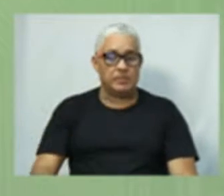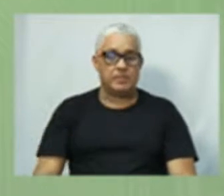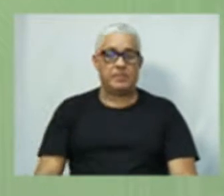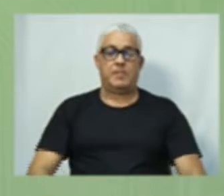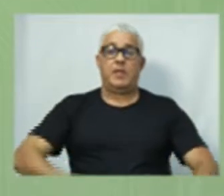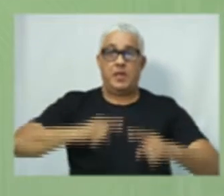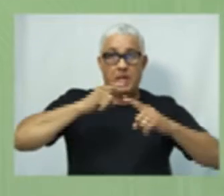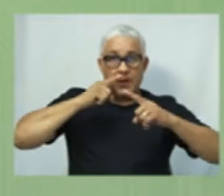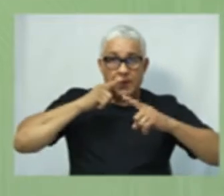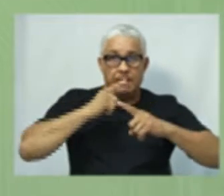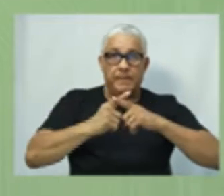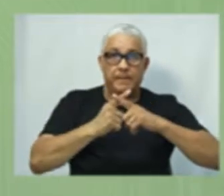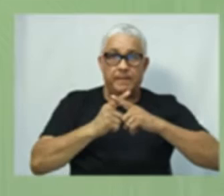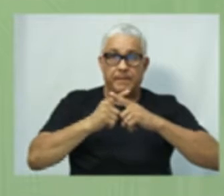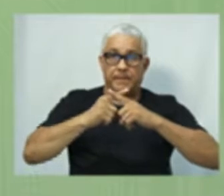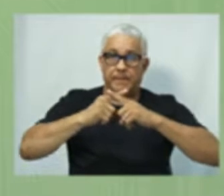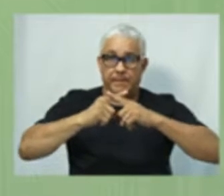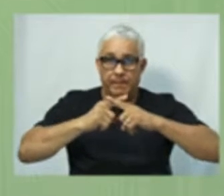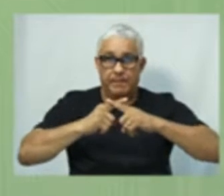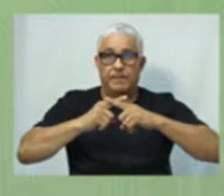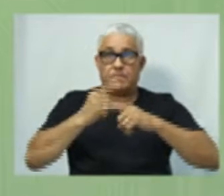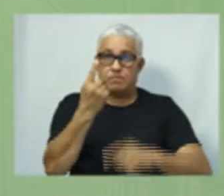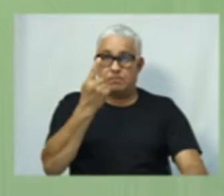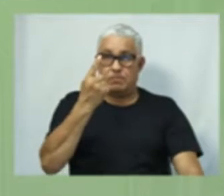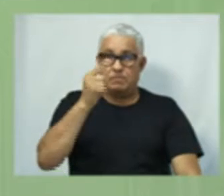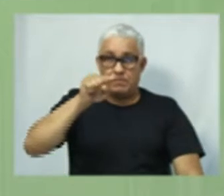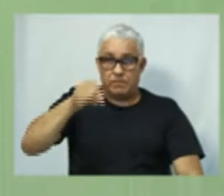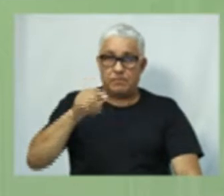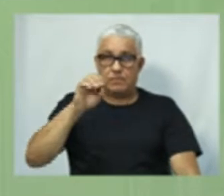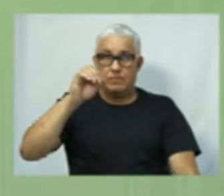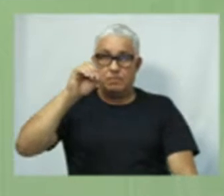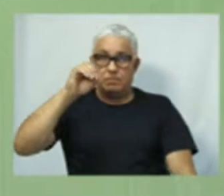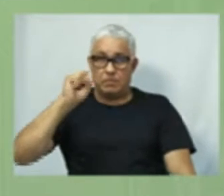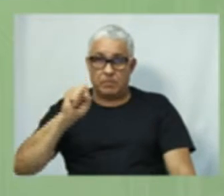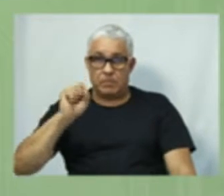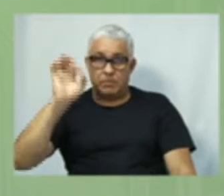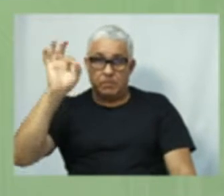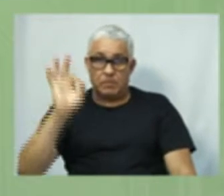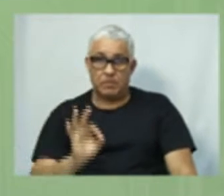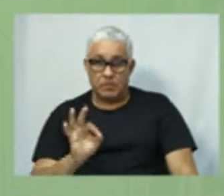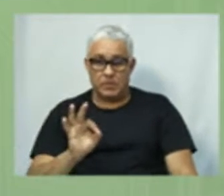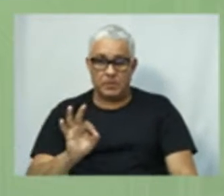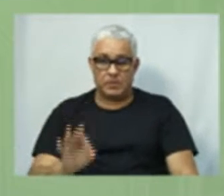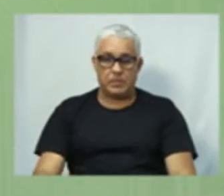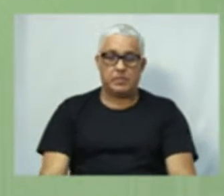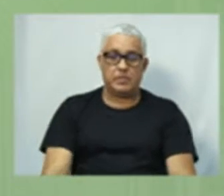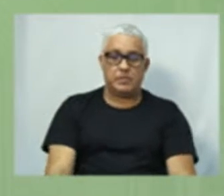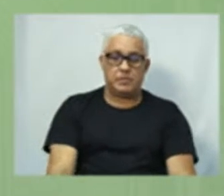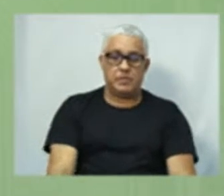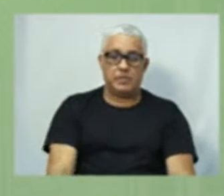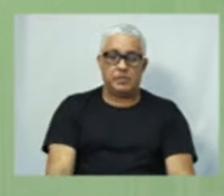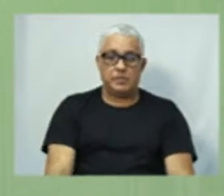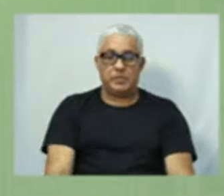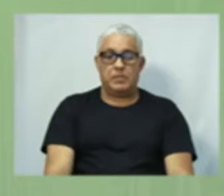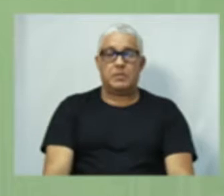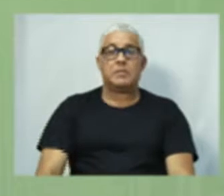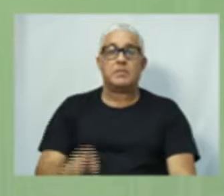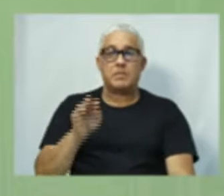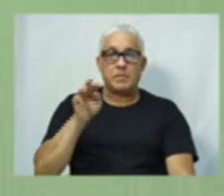313.200 vezes. Qual é o fator do CSL? Quem lembra aí? Isso